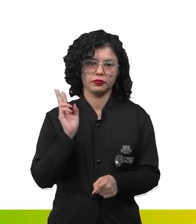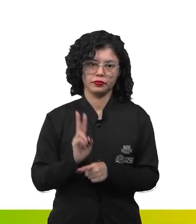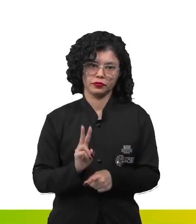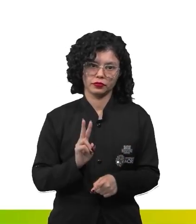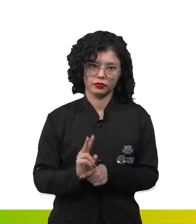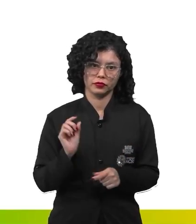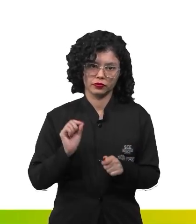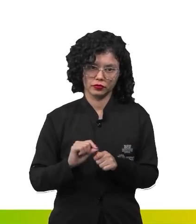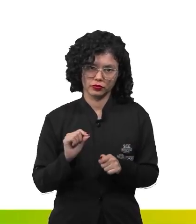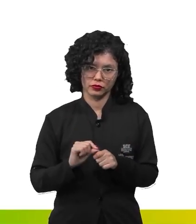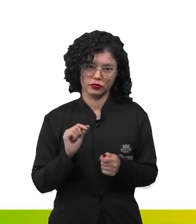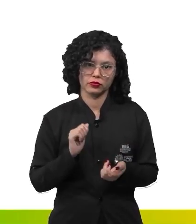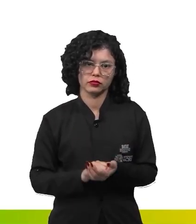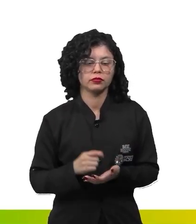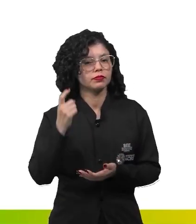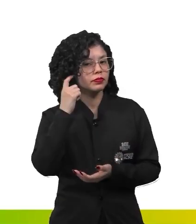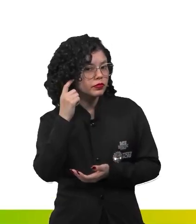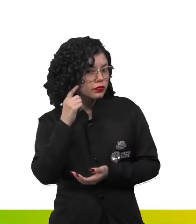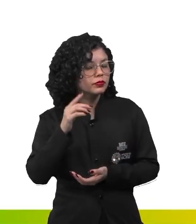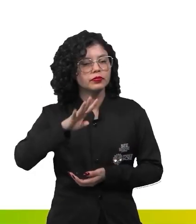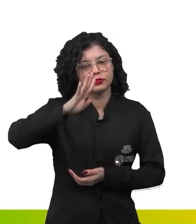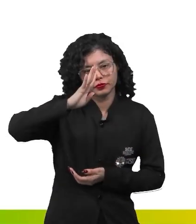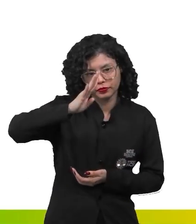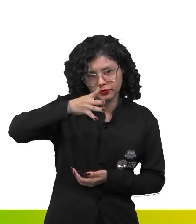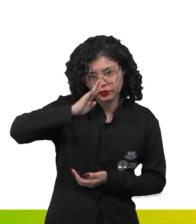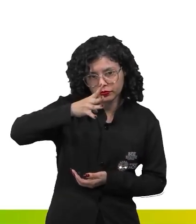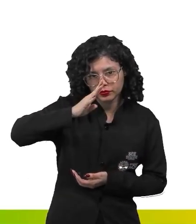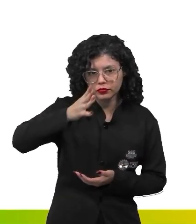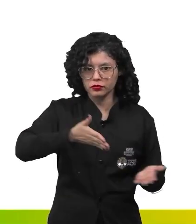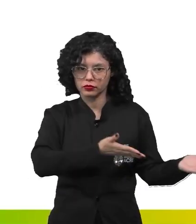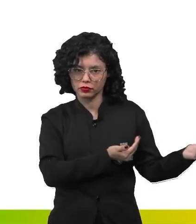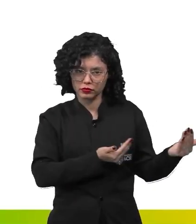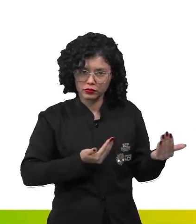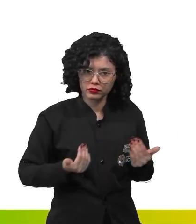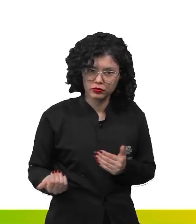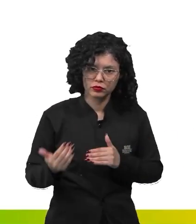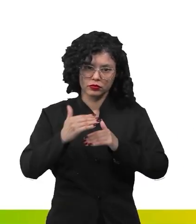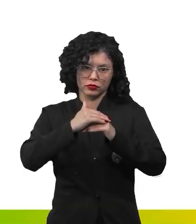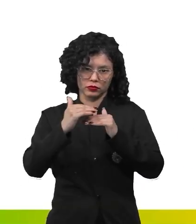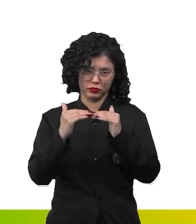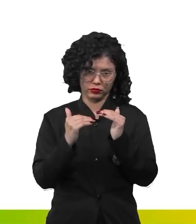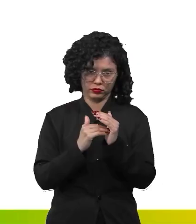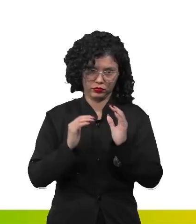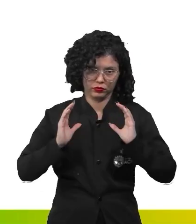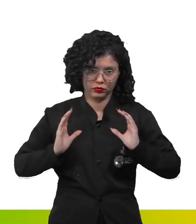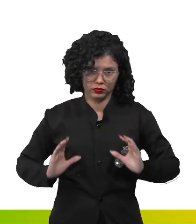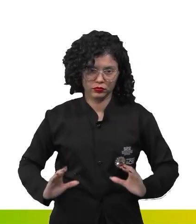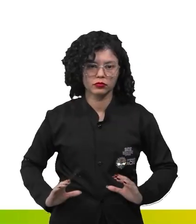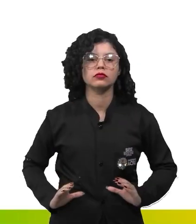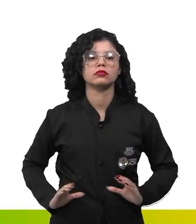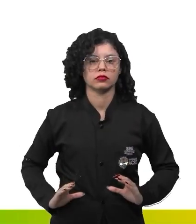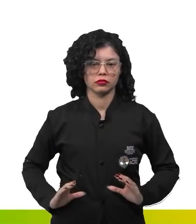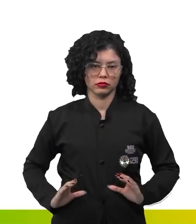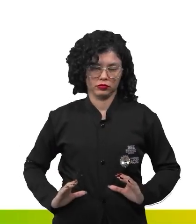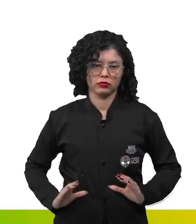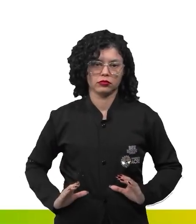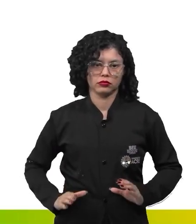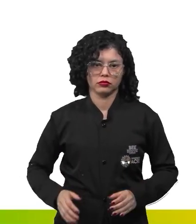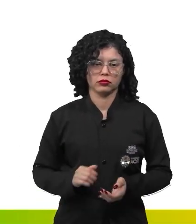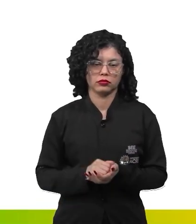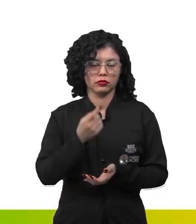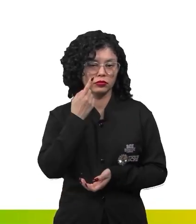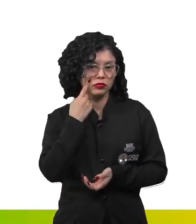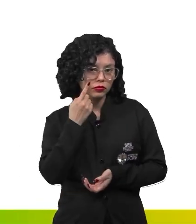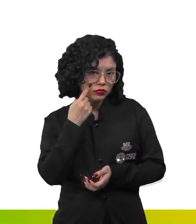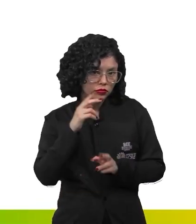para a formação de um pensamento crítico, não somente de jovens, mas de todas as pessoas que resolvem abrir o seu